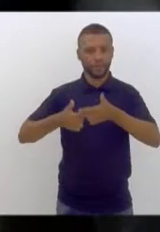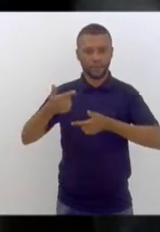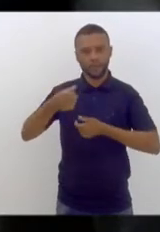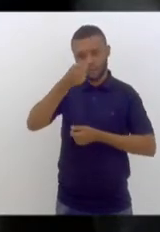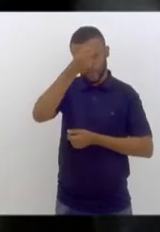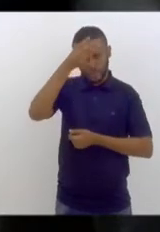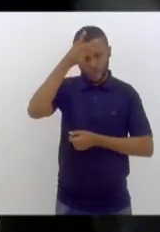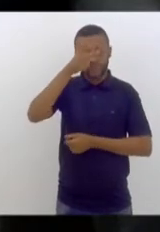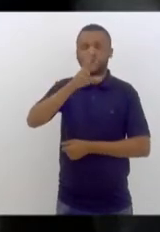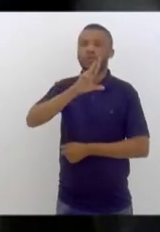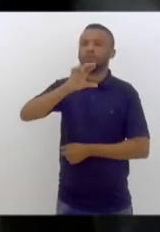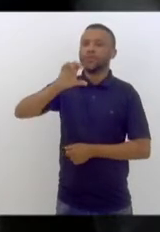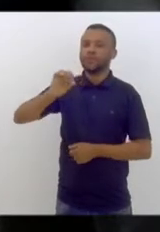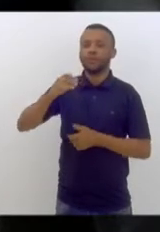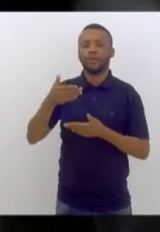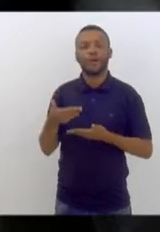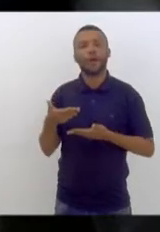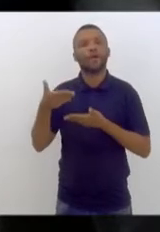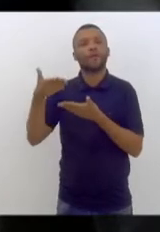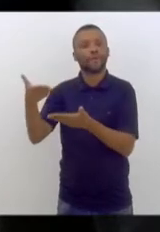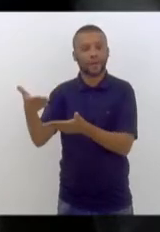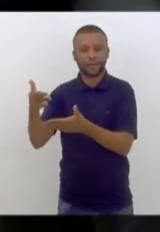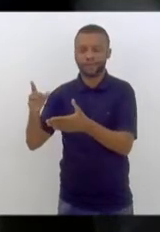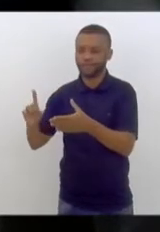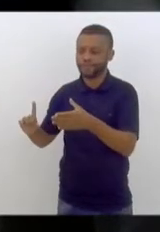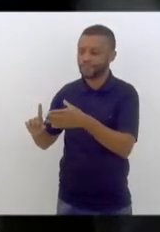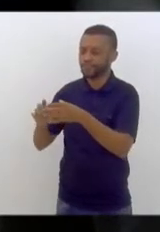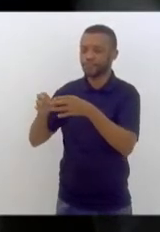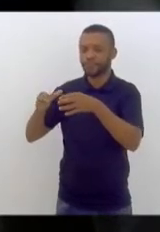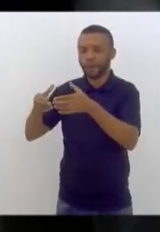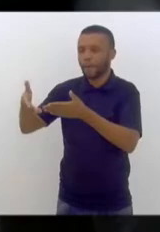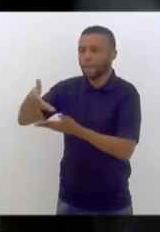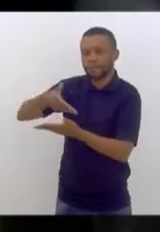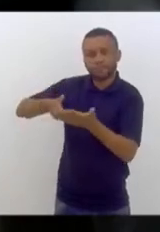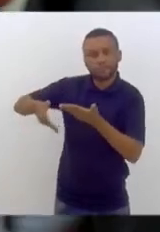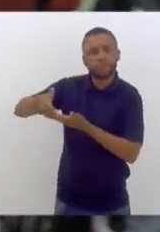foi convidado a participar desse grupo de trabalho, que